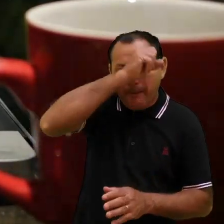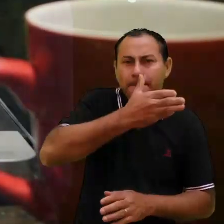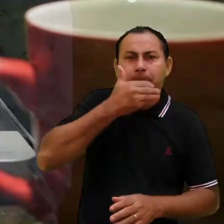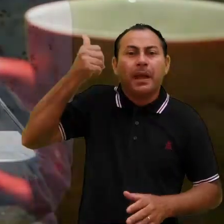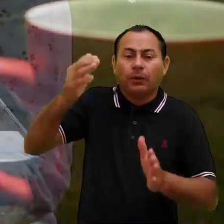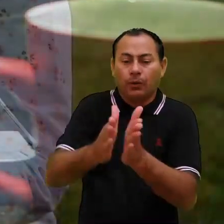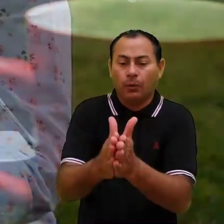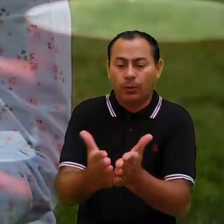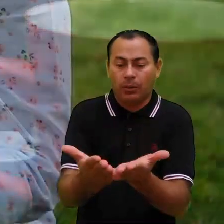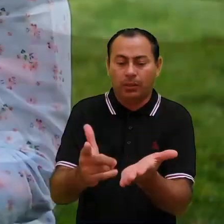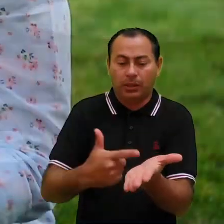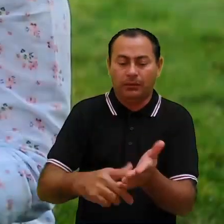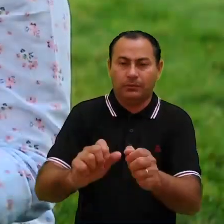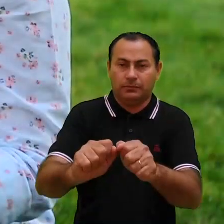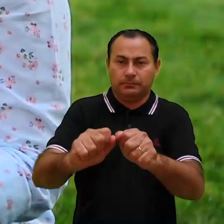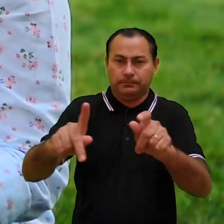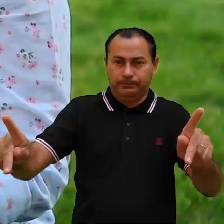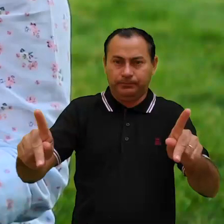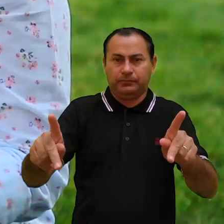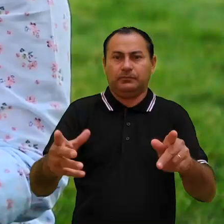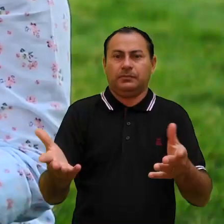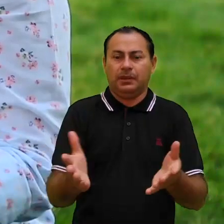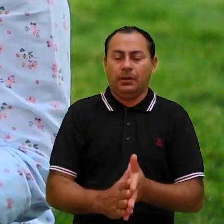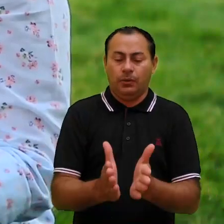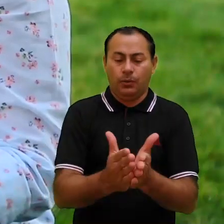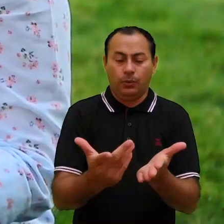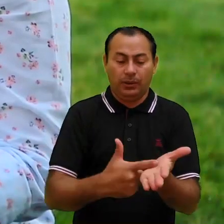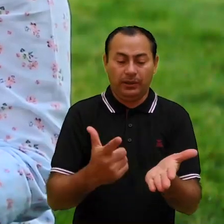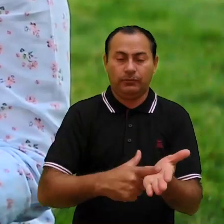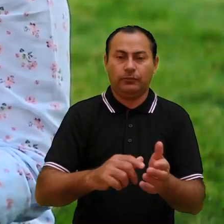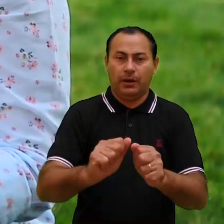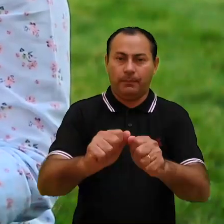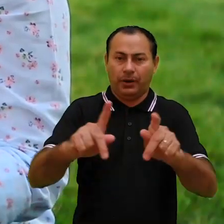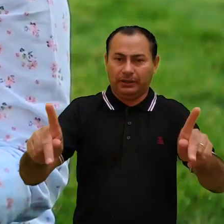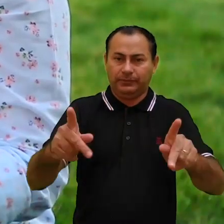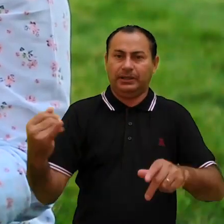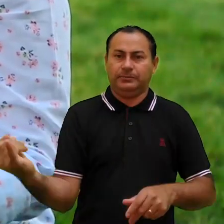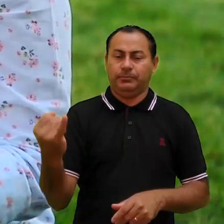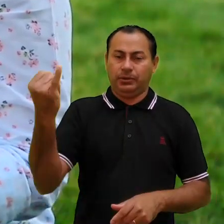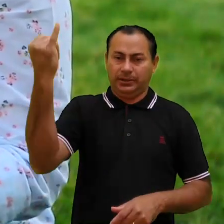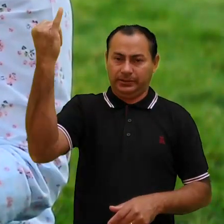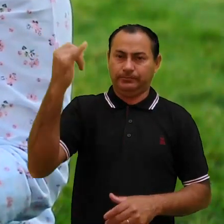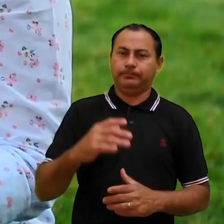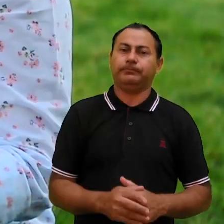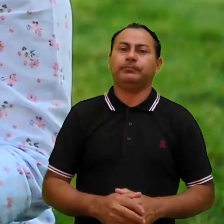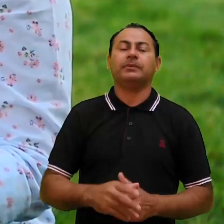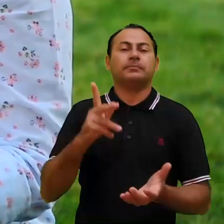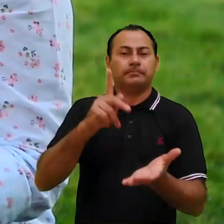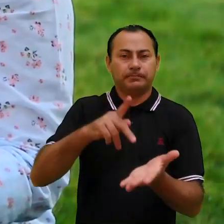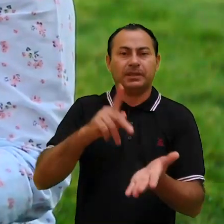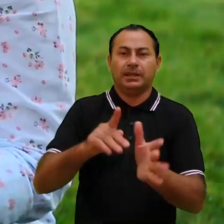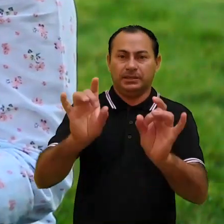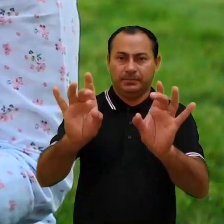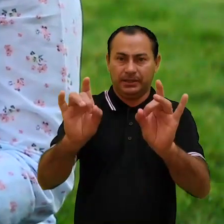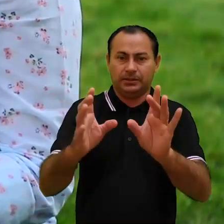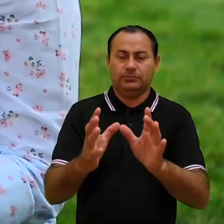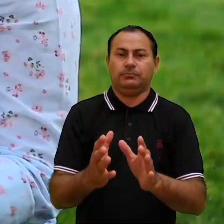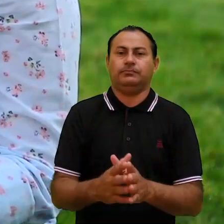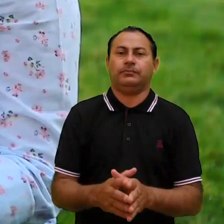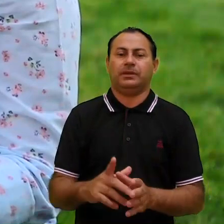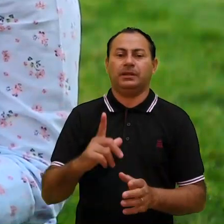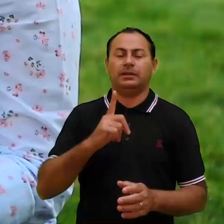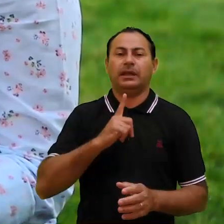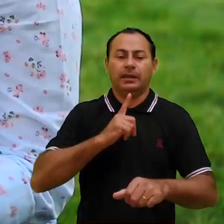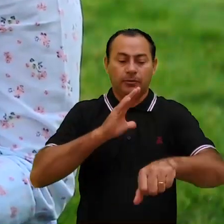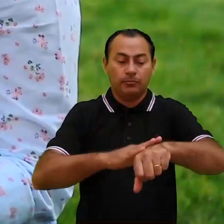melhor o livro do Apocalipse. Sendo o livro do Apocalipse tão importante, é realmente especial você